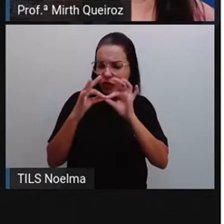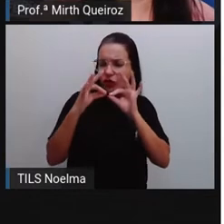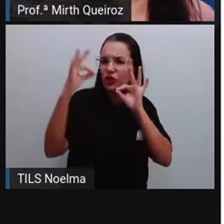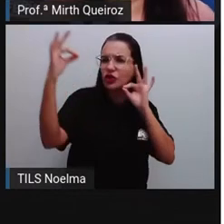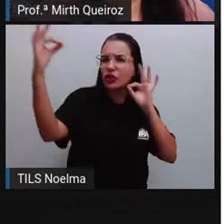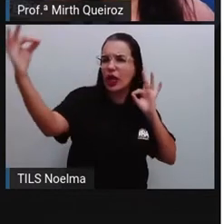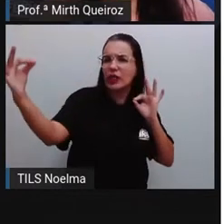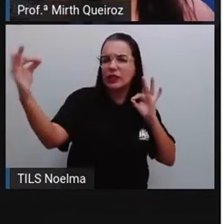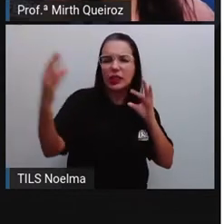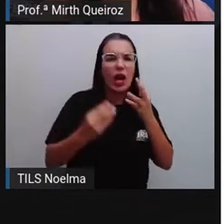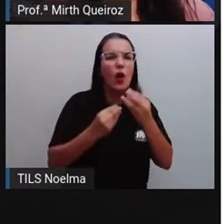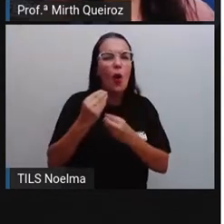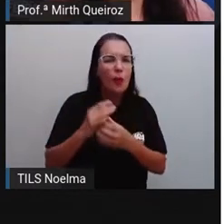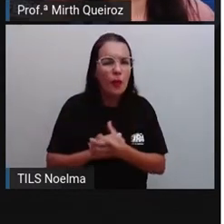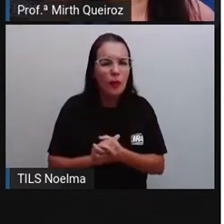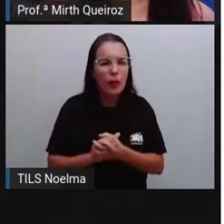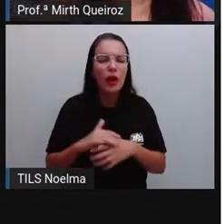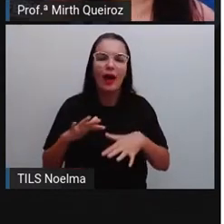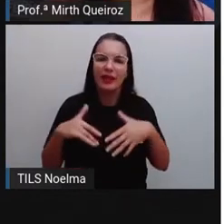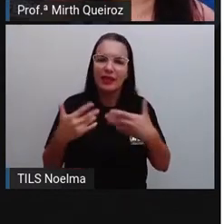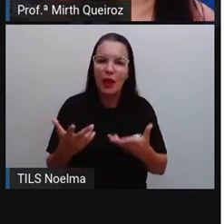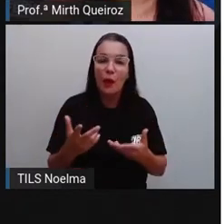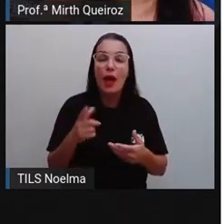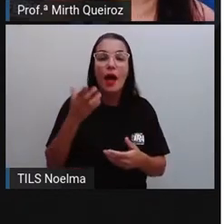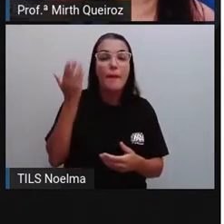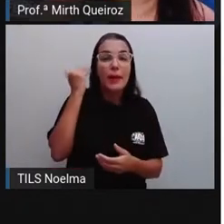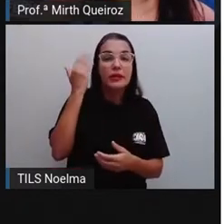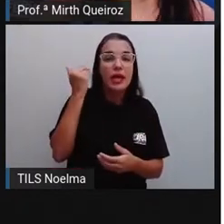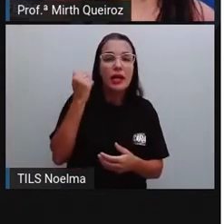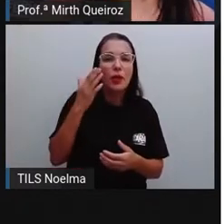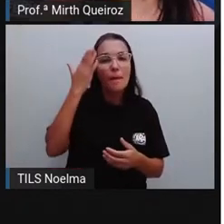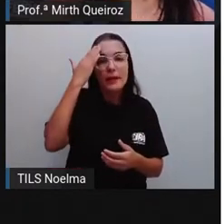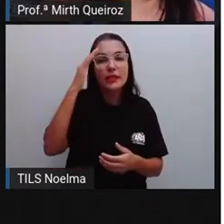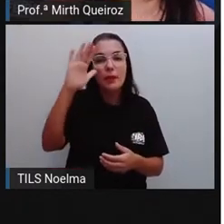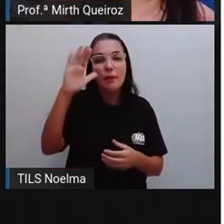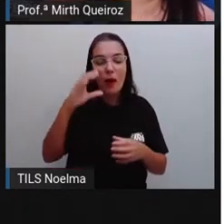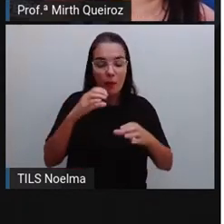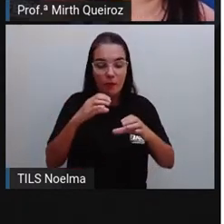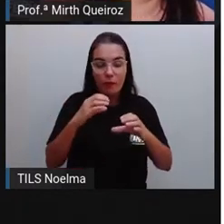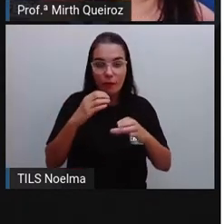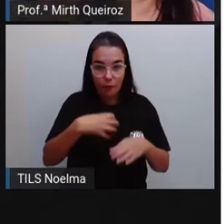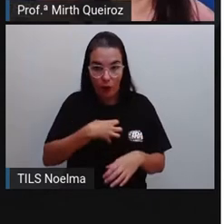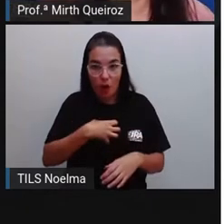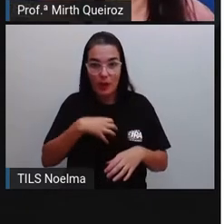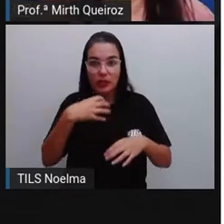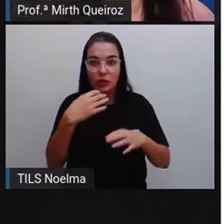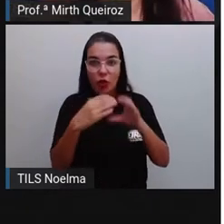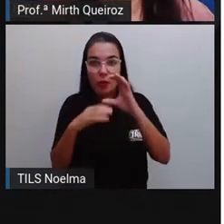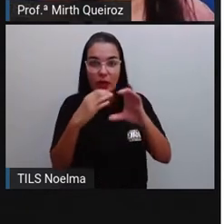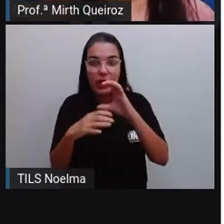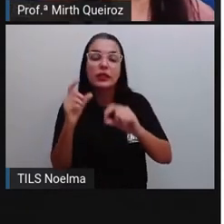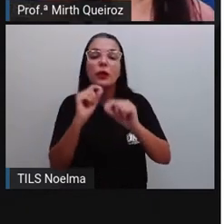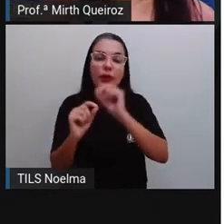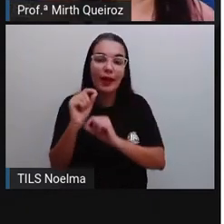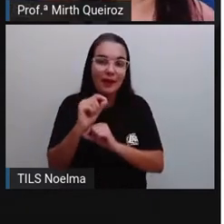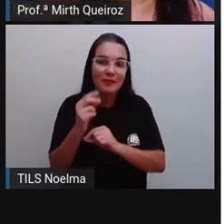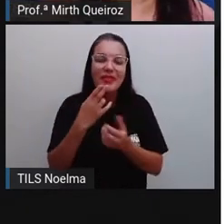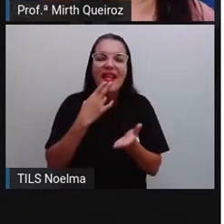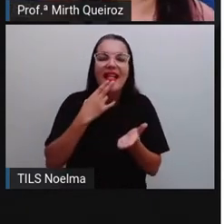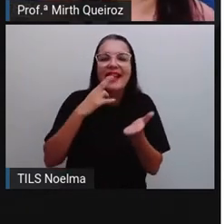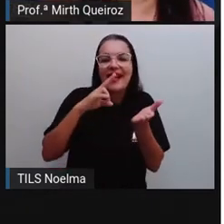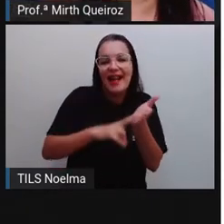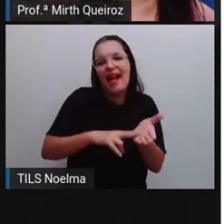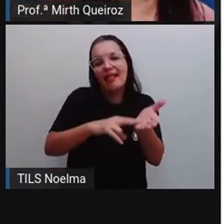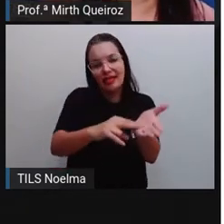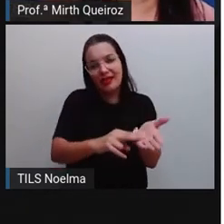onde a carta era o principal meio de comunicação. E essas cartas chegavam ao seu destino através de quê?